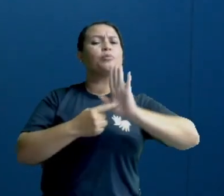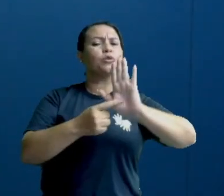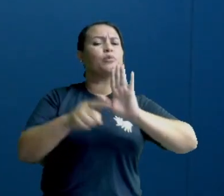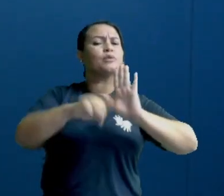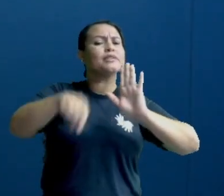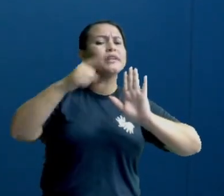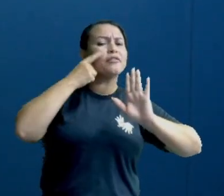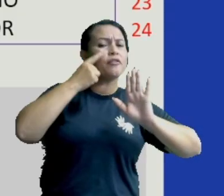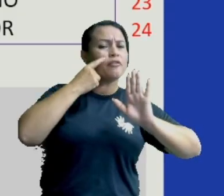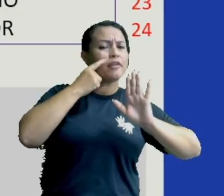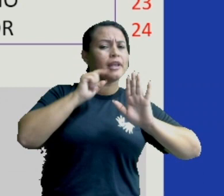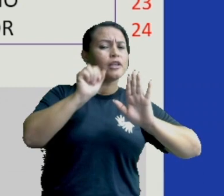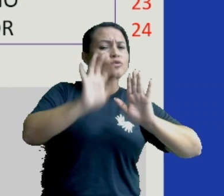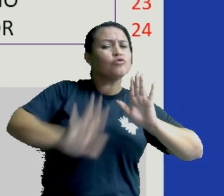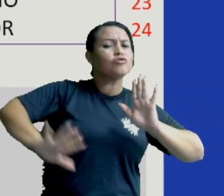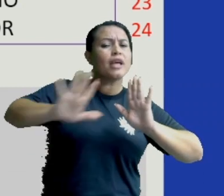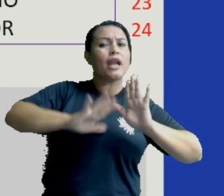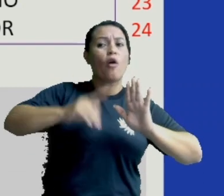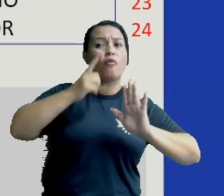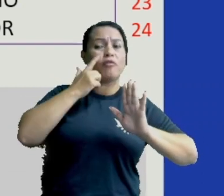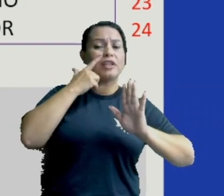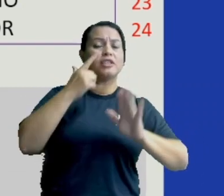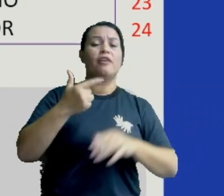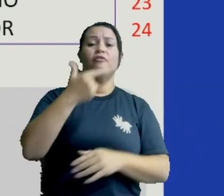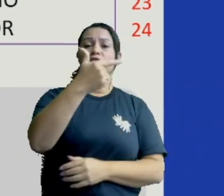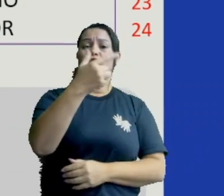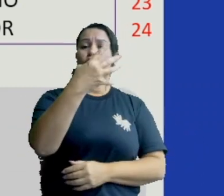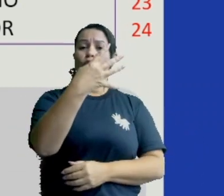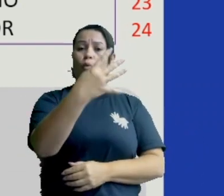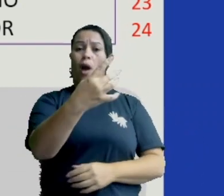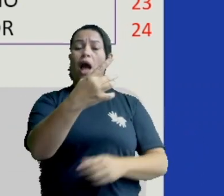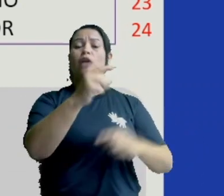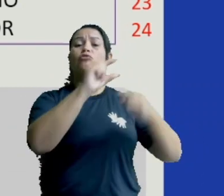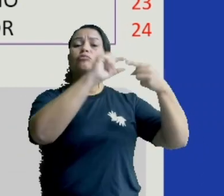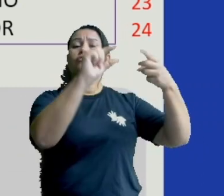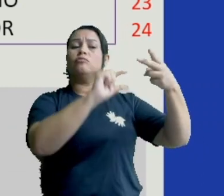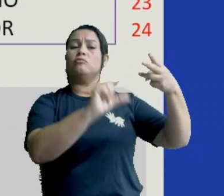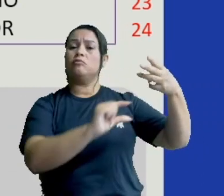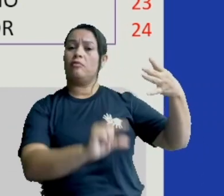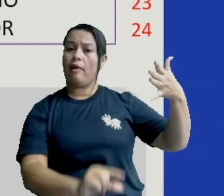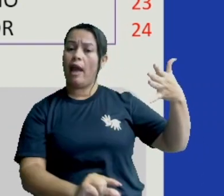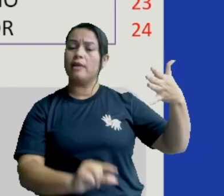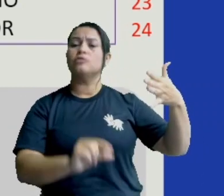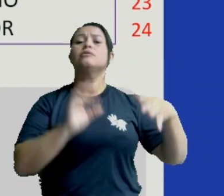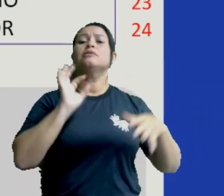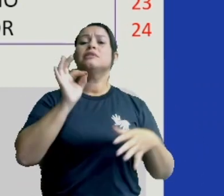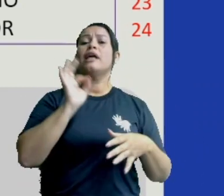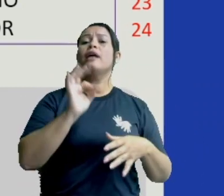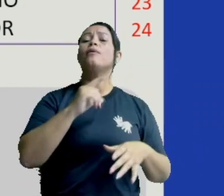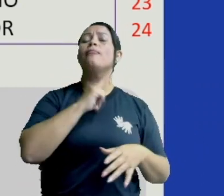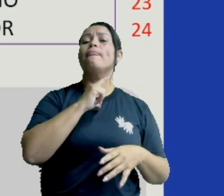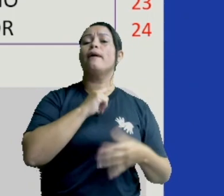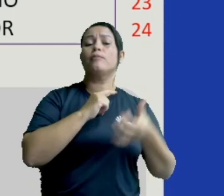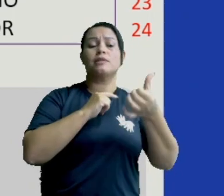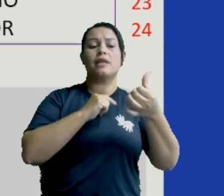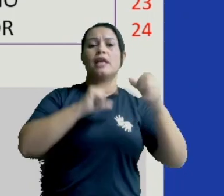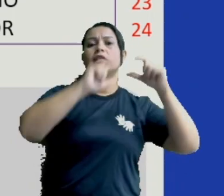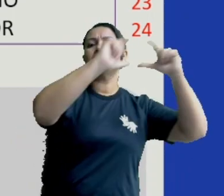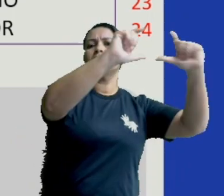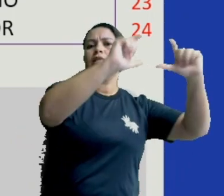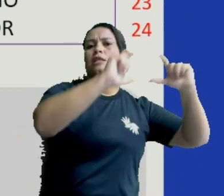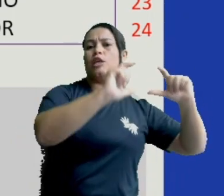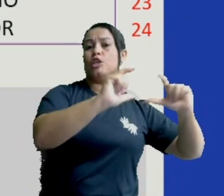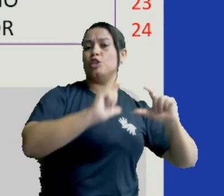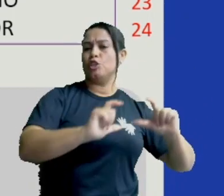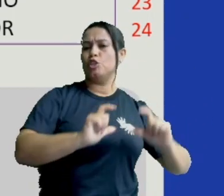verem de forma geral, ó. 24 versos, que são cada linha dessas, e 6